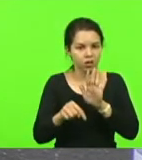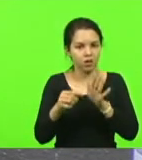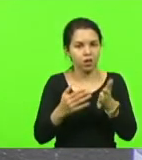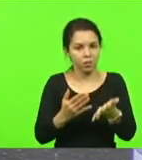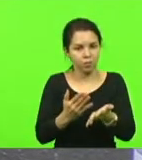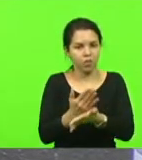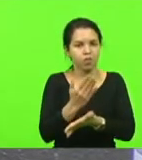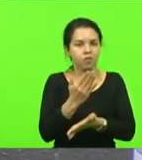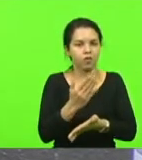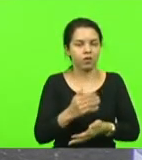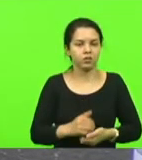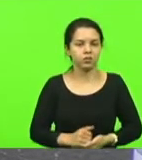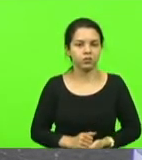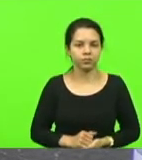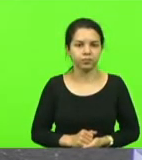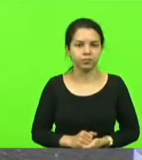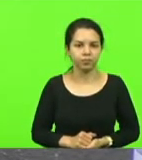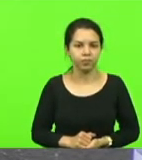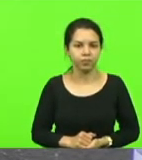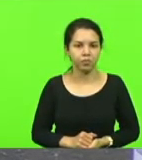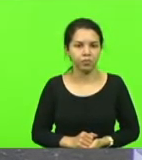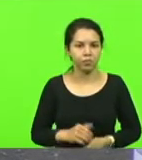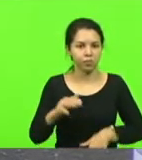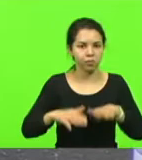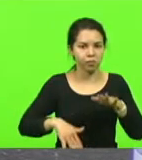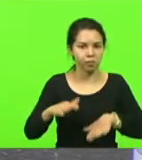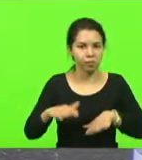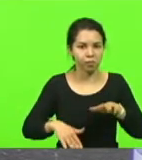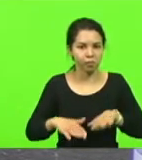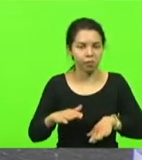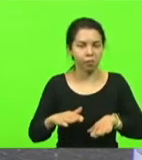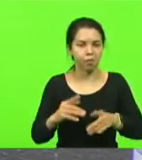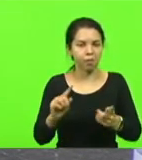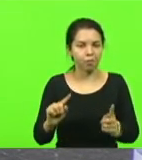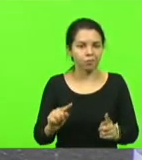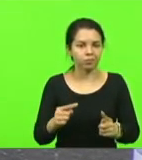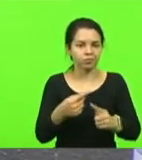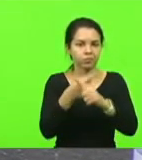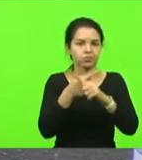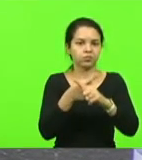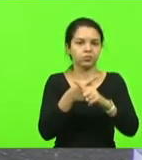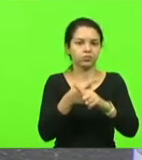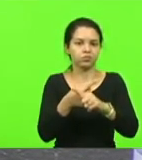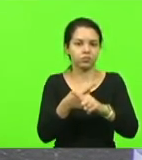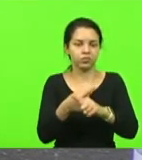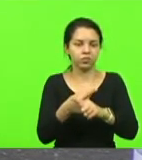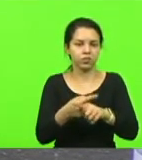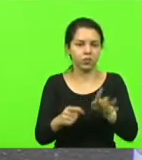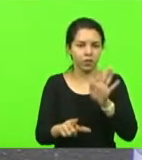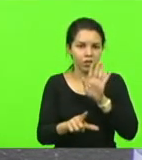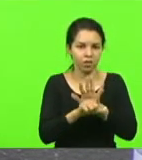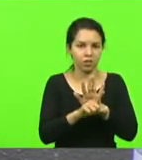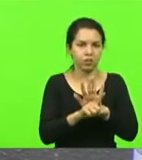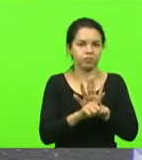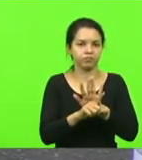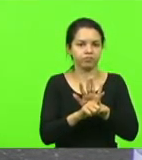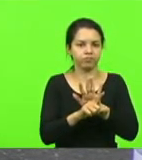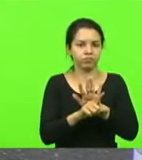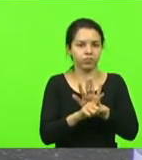aprovadas e muitas vezes acaba deturpando a própria lei quando se